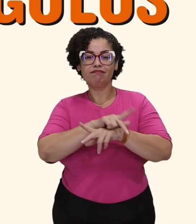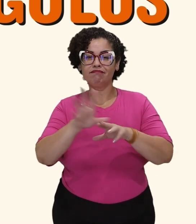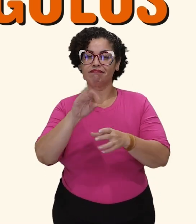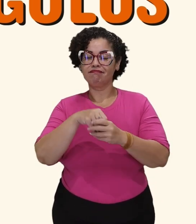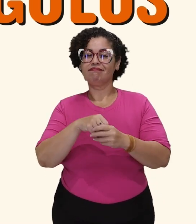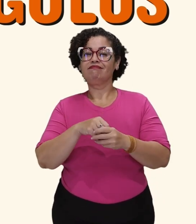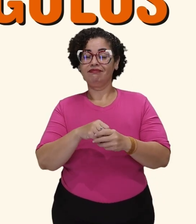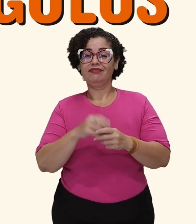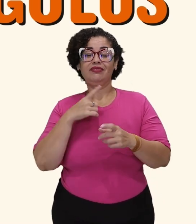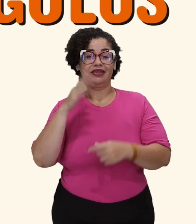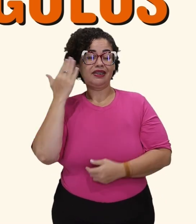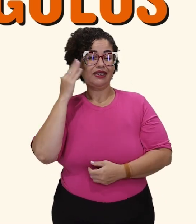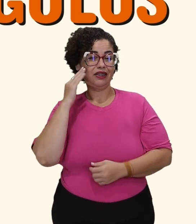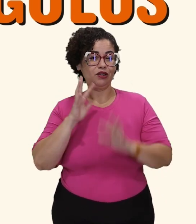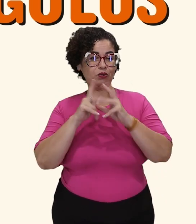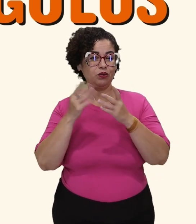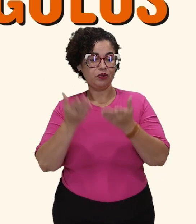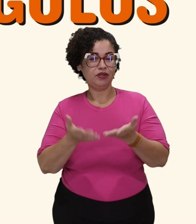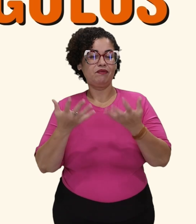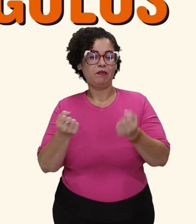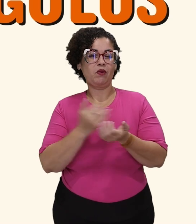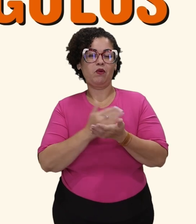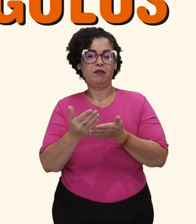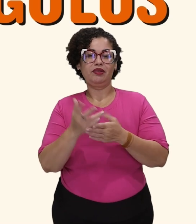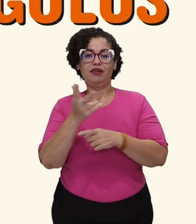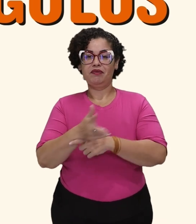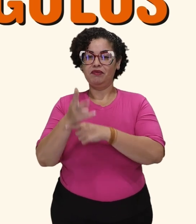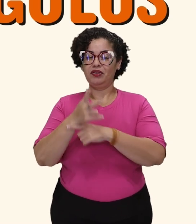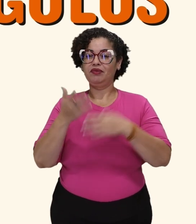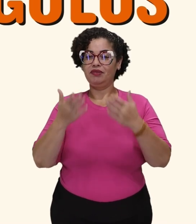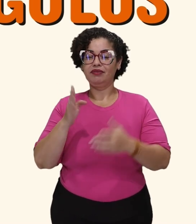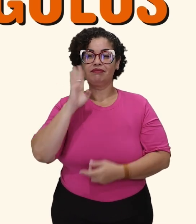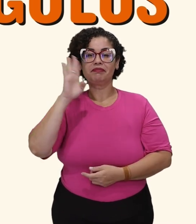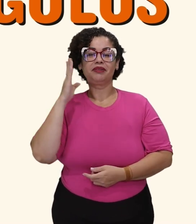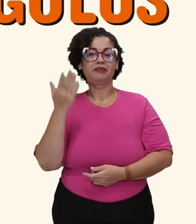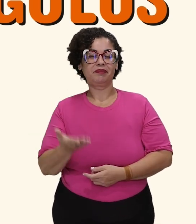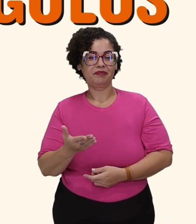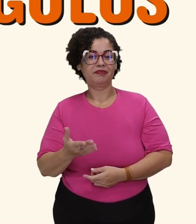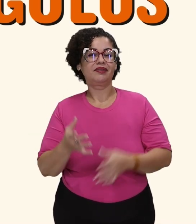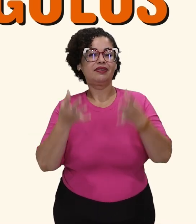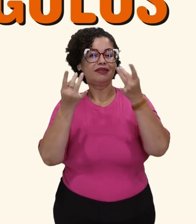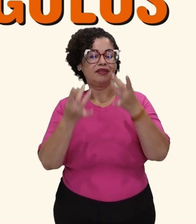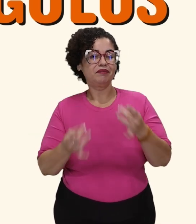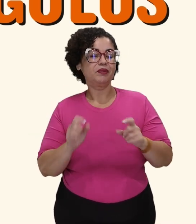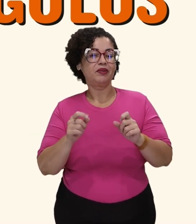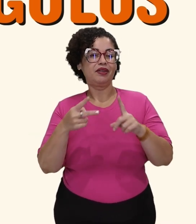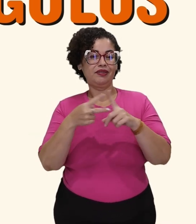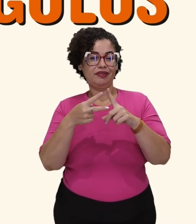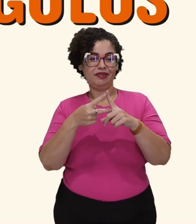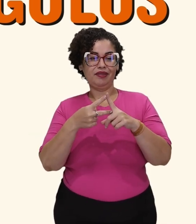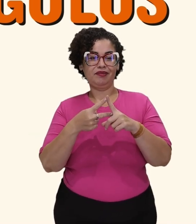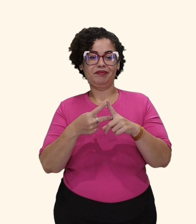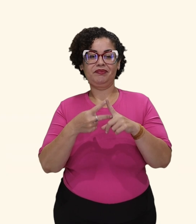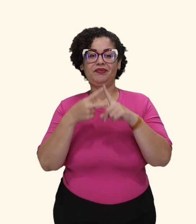própria diversidade. Bom, mas para você entender tudo isso, nós vamos começar essa videoaula pelo princípio, pela definição